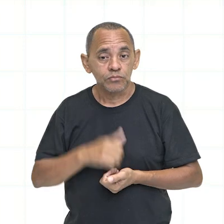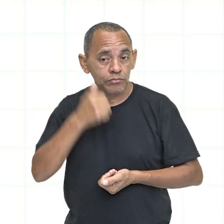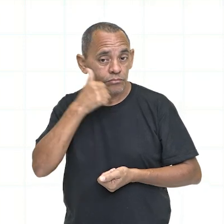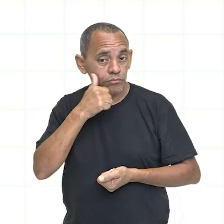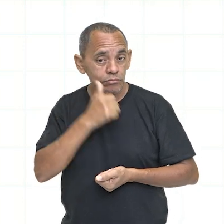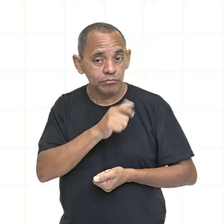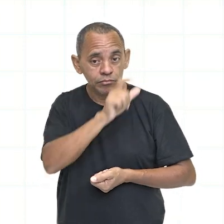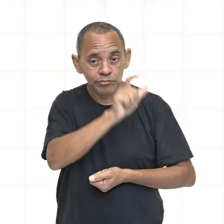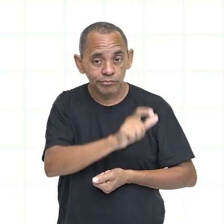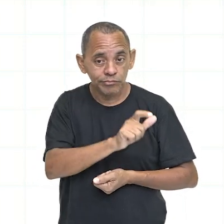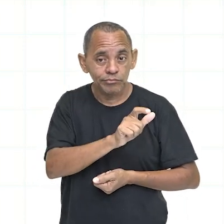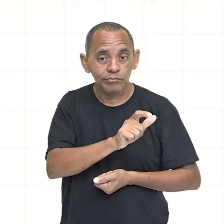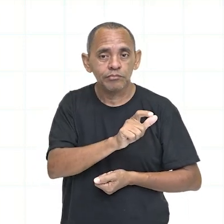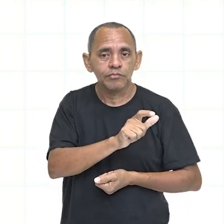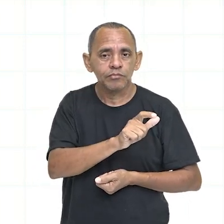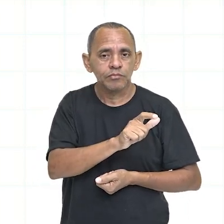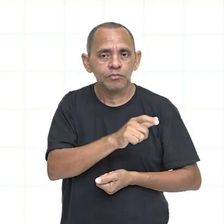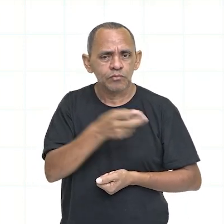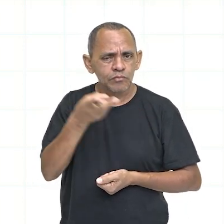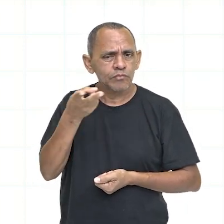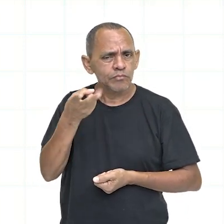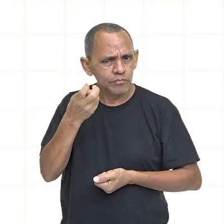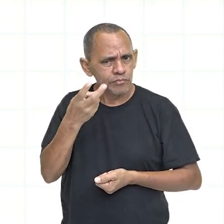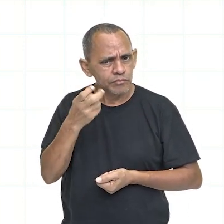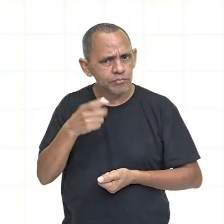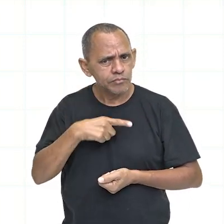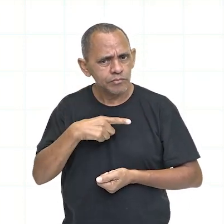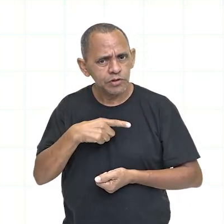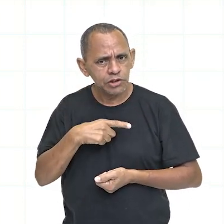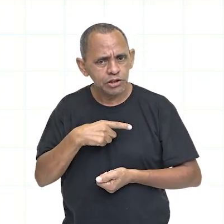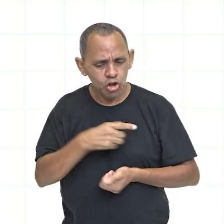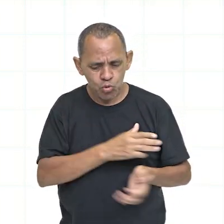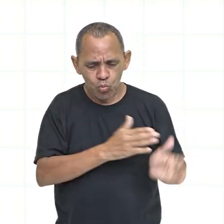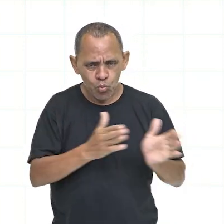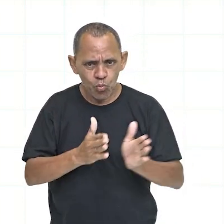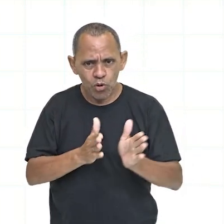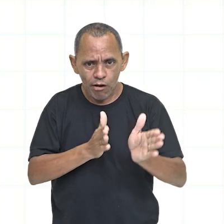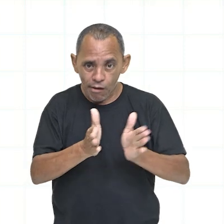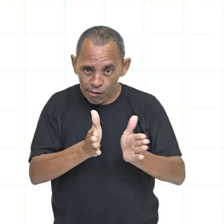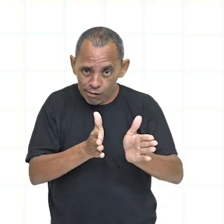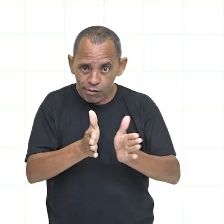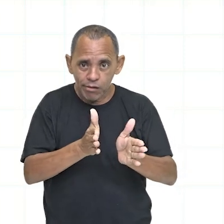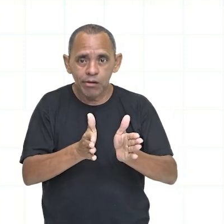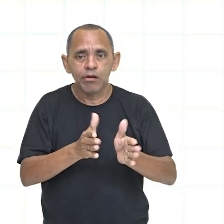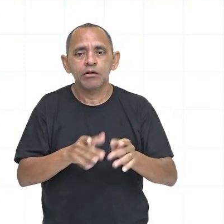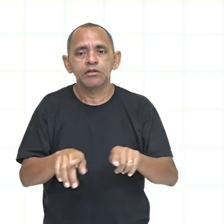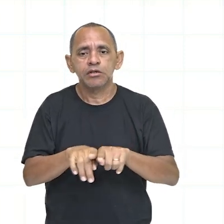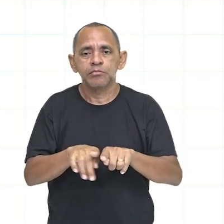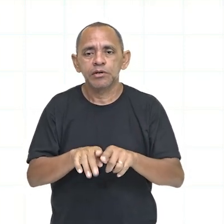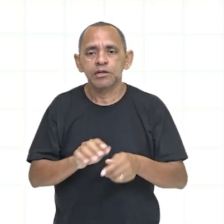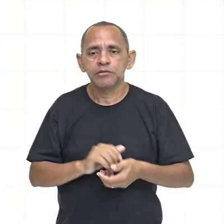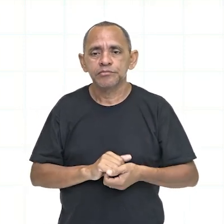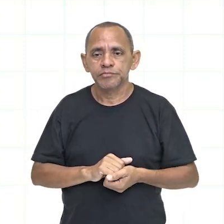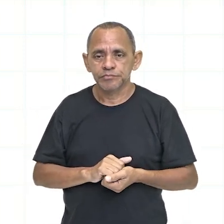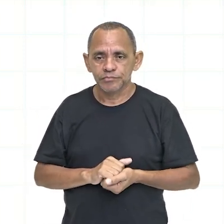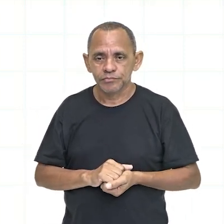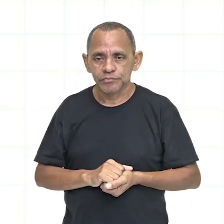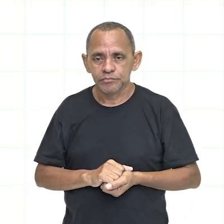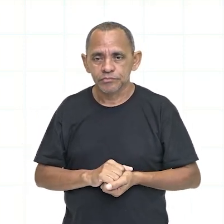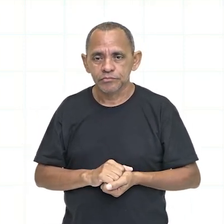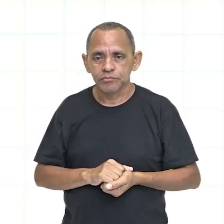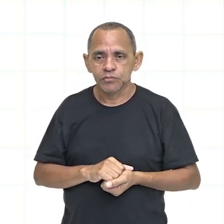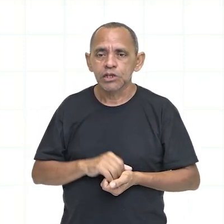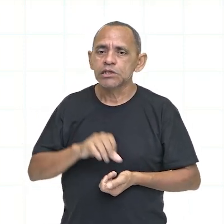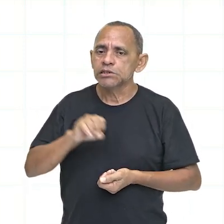Aqui nós temos um período, né, gente? Eu adiantei para vocês em aulas anteriores que eu tenho, então, um período quando eu